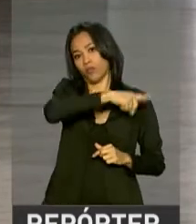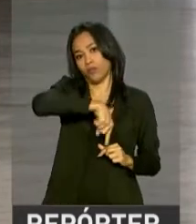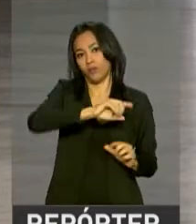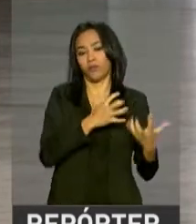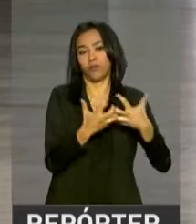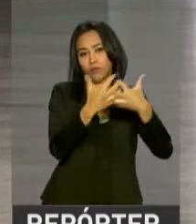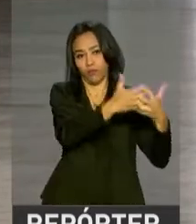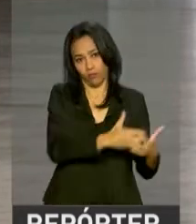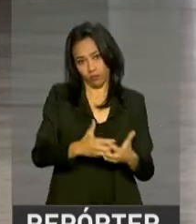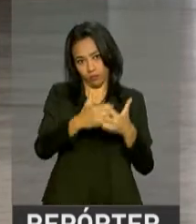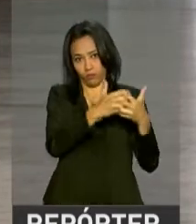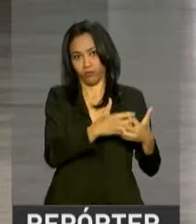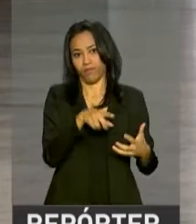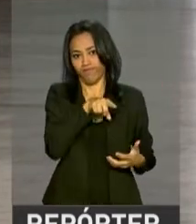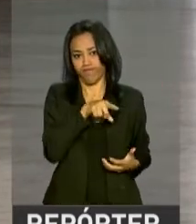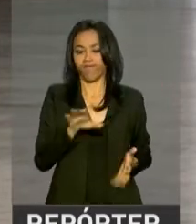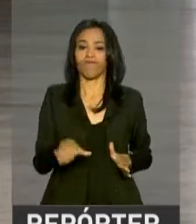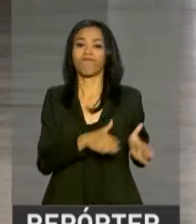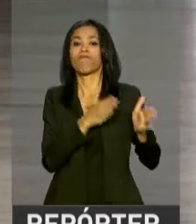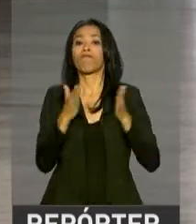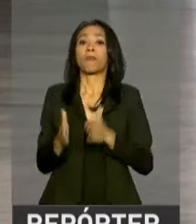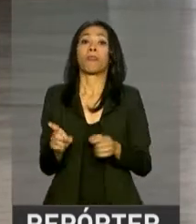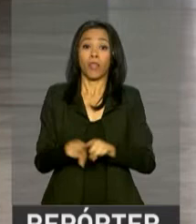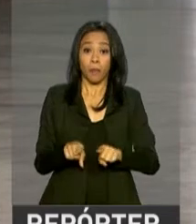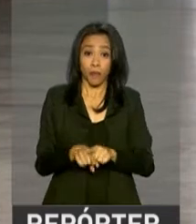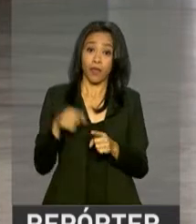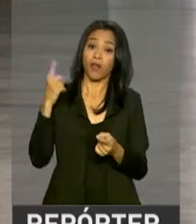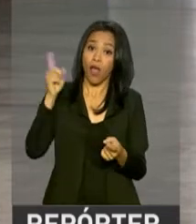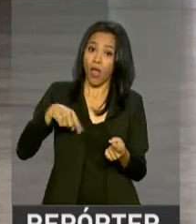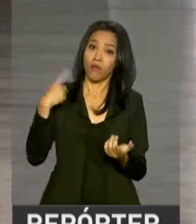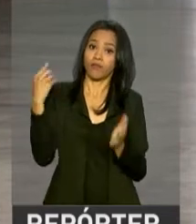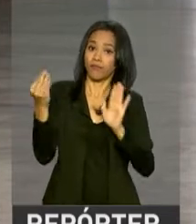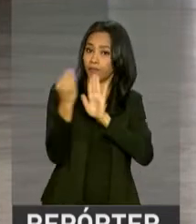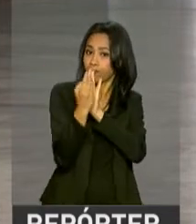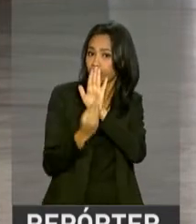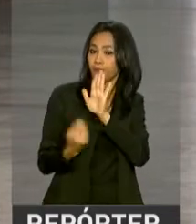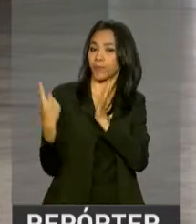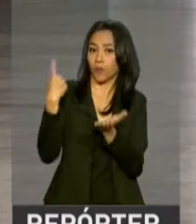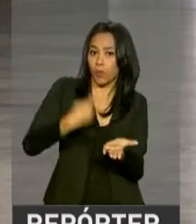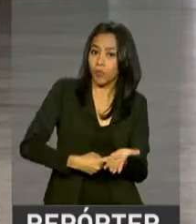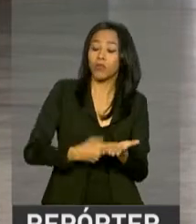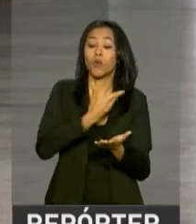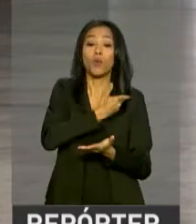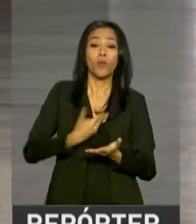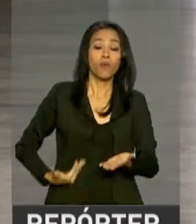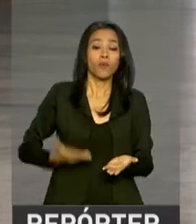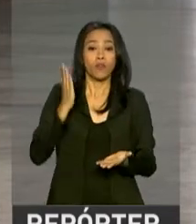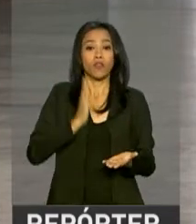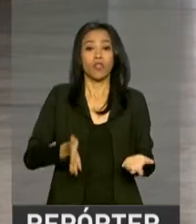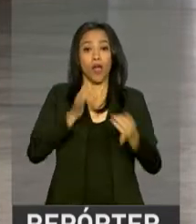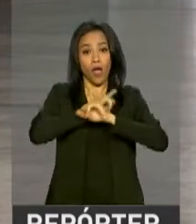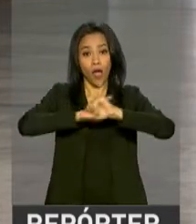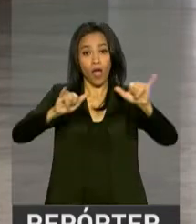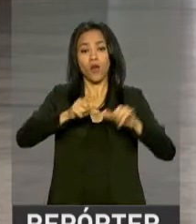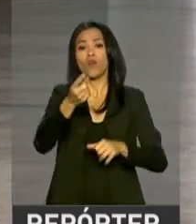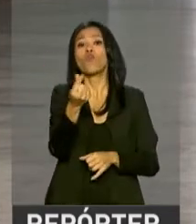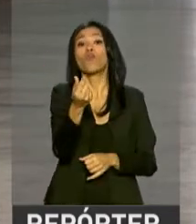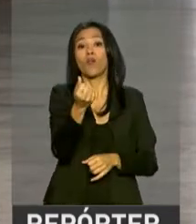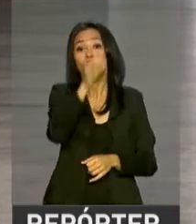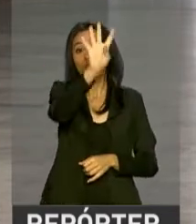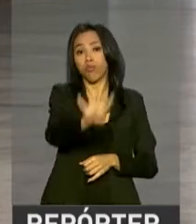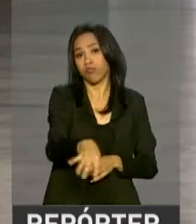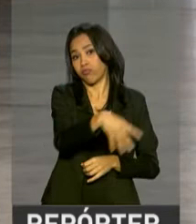caminhoneiros também como parte do acordo o governo já havia publicado uma tabela com preço mínimo de